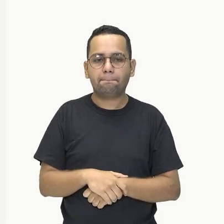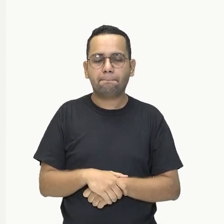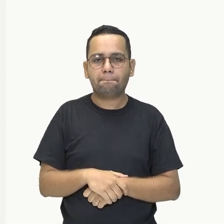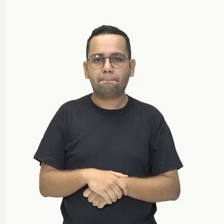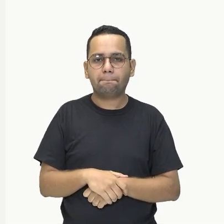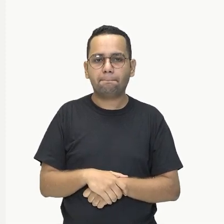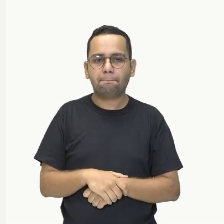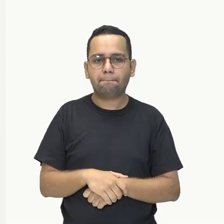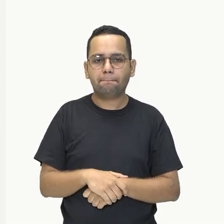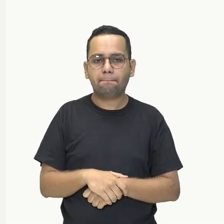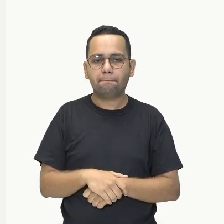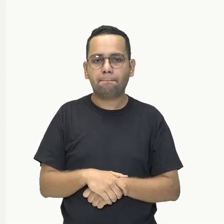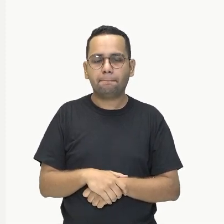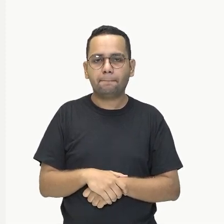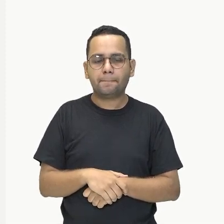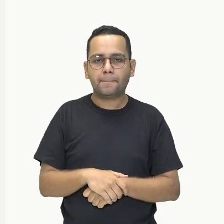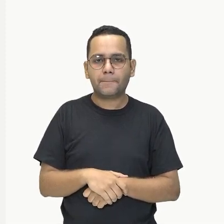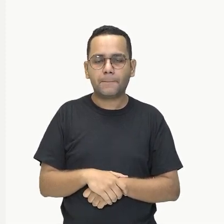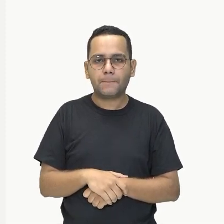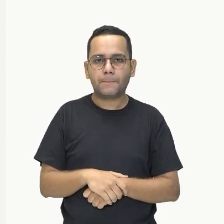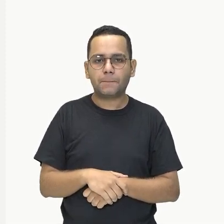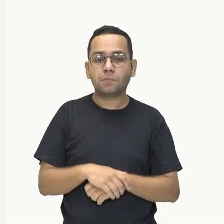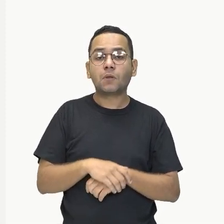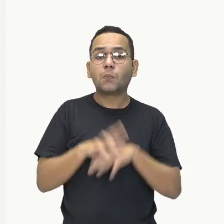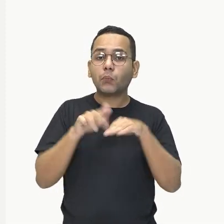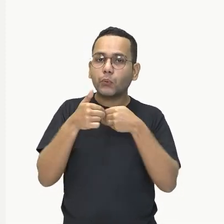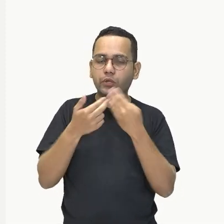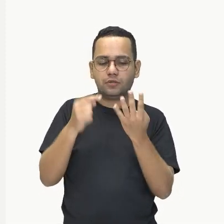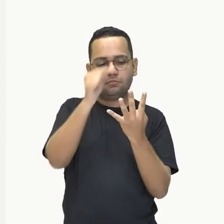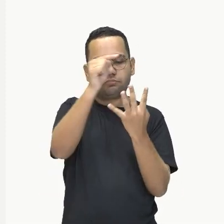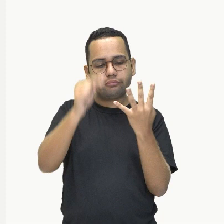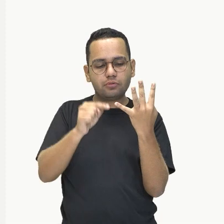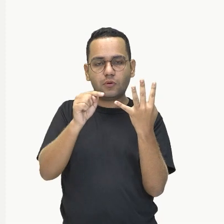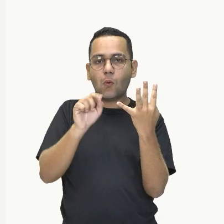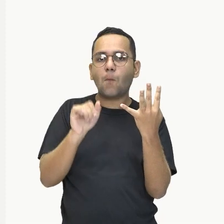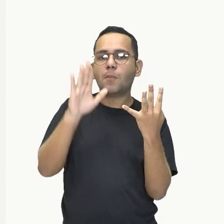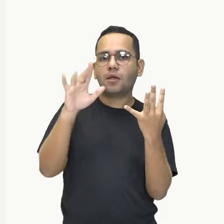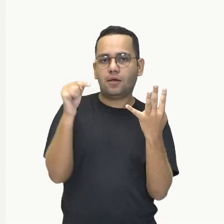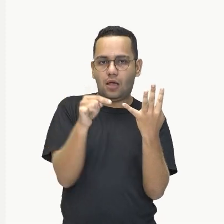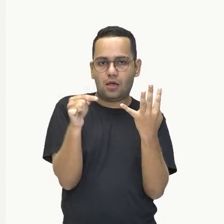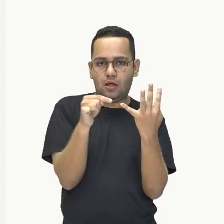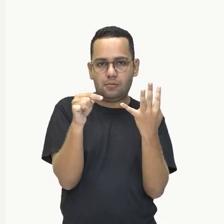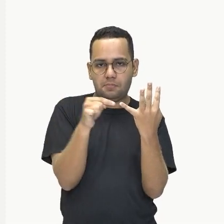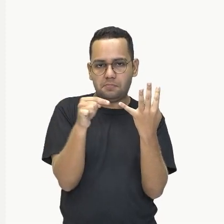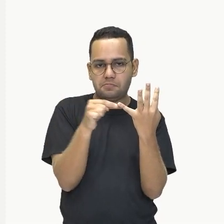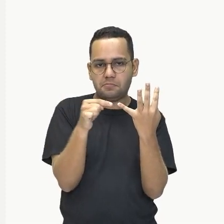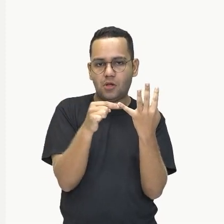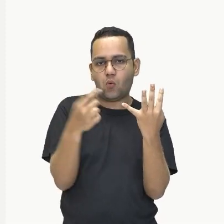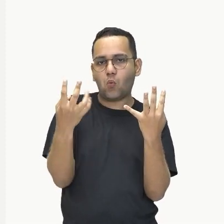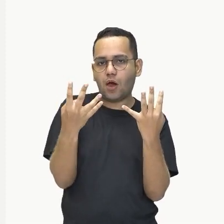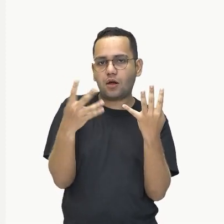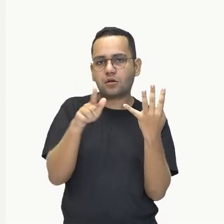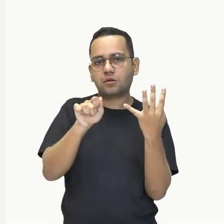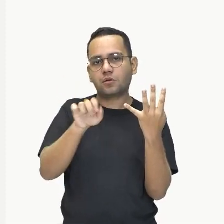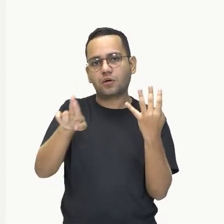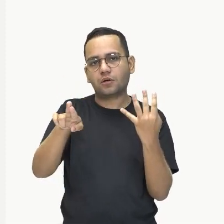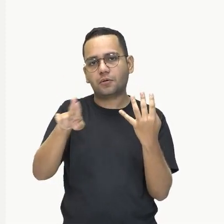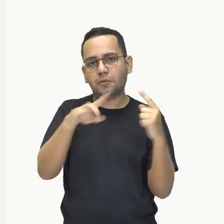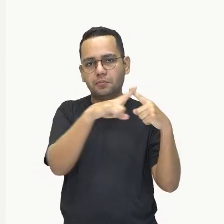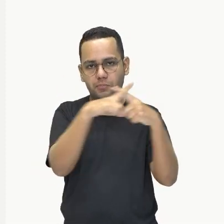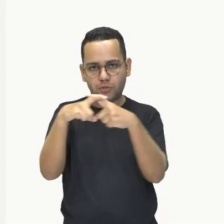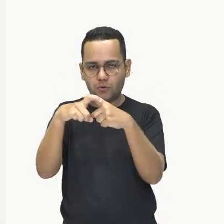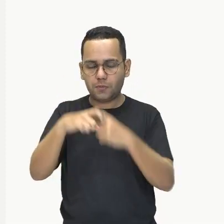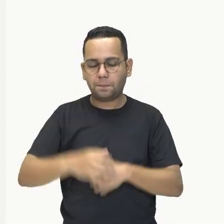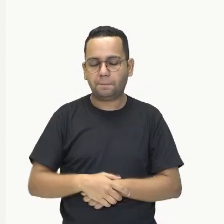O que significa que meu maior grau vai ser quarto grau. Então, isso aqui é um polinômio do quarto